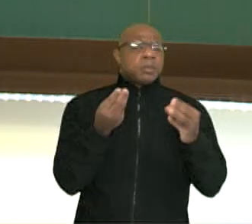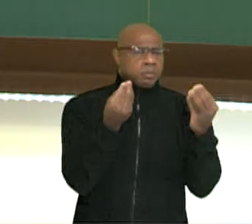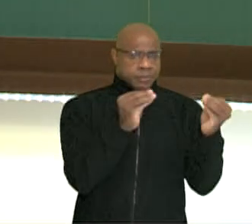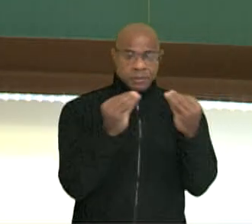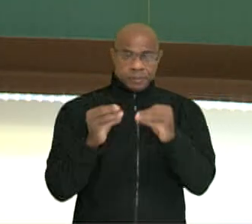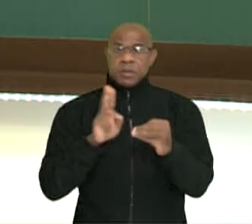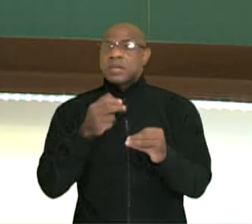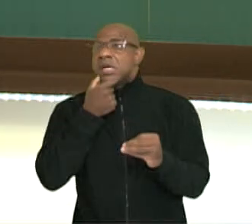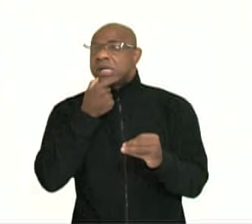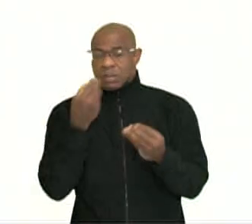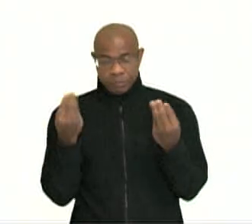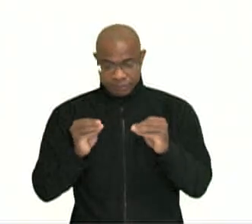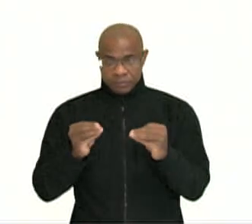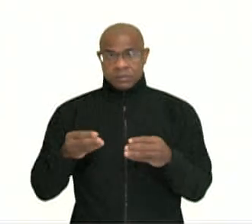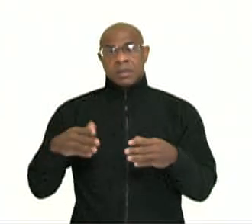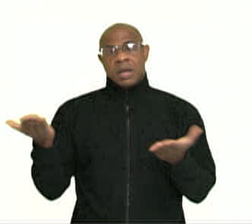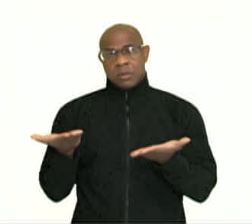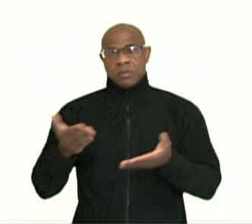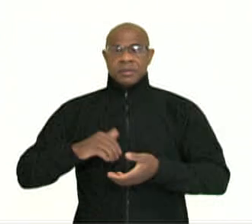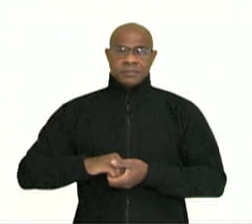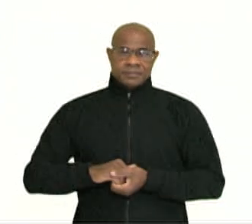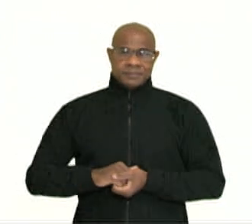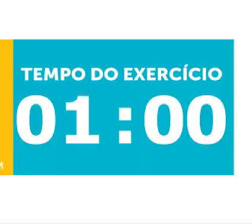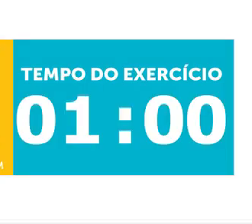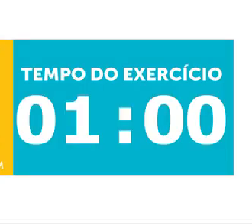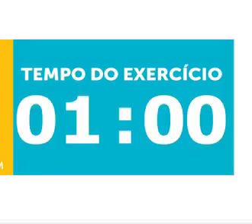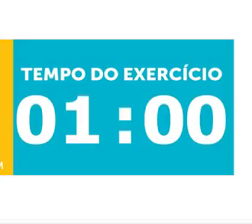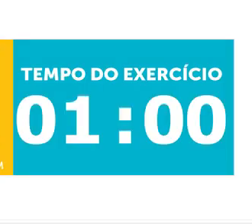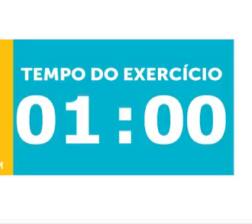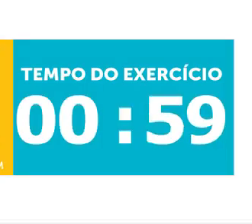nome em inglês? Let's go!